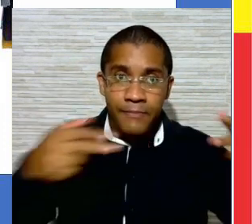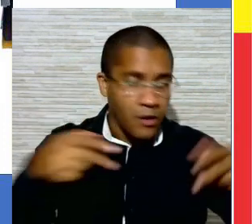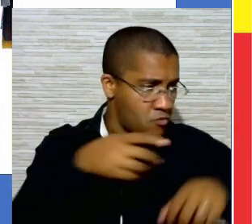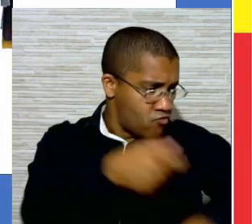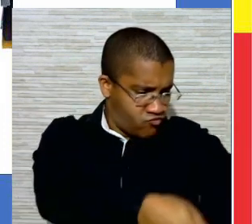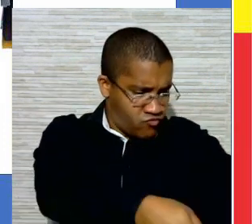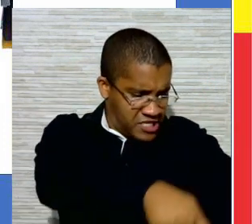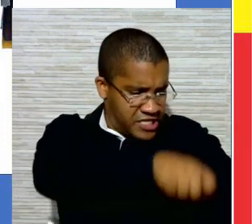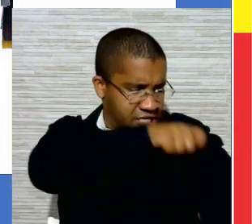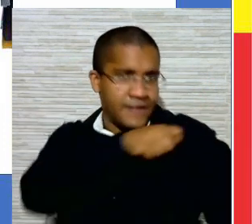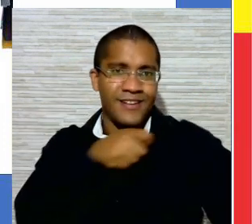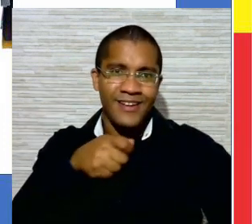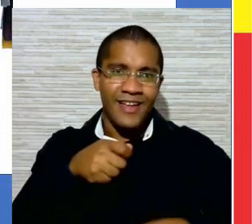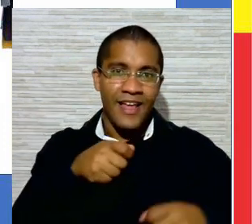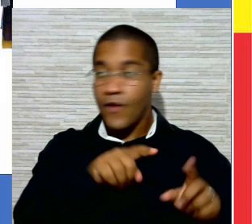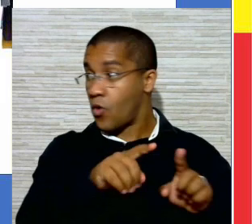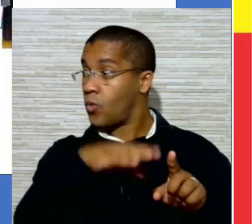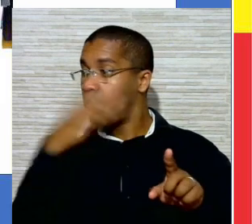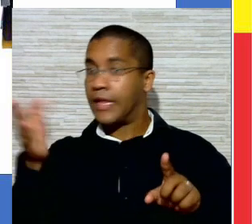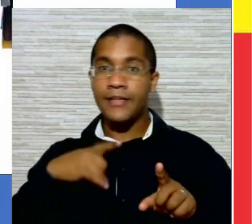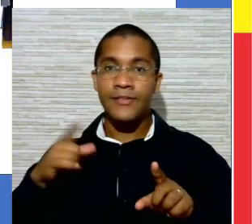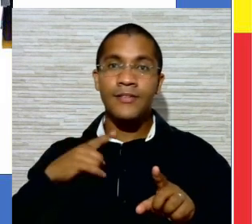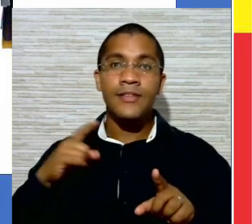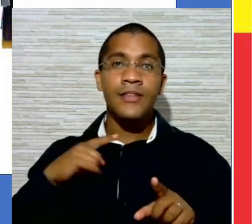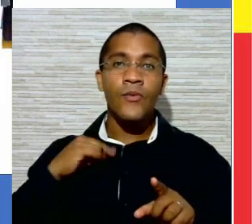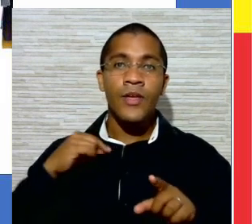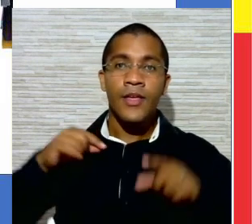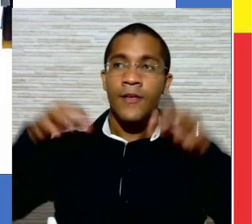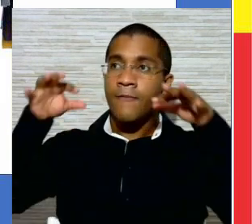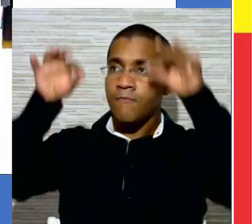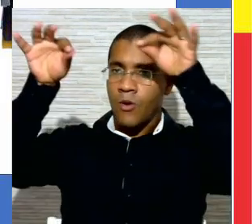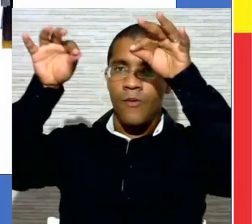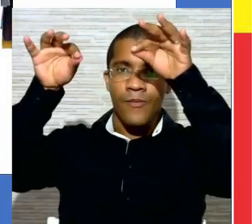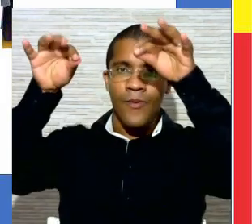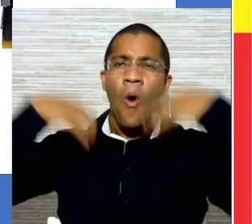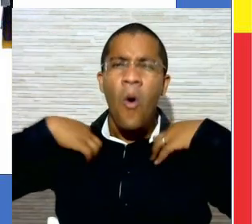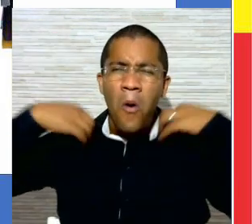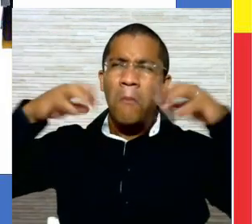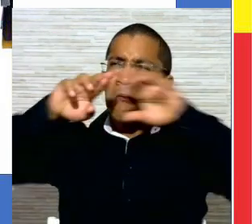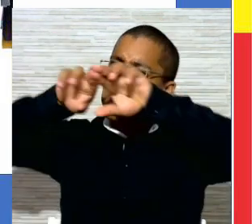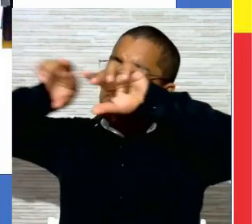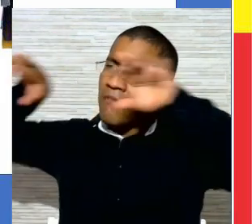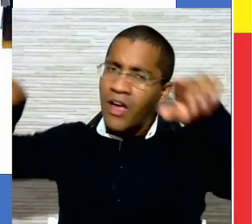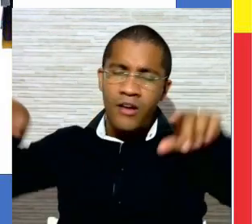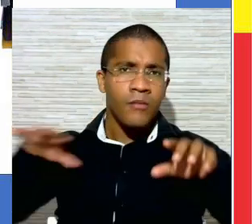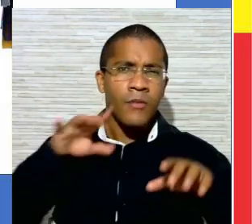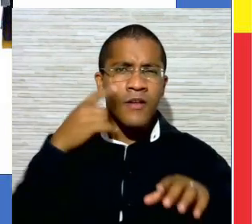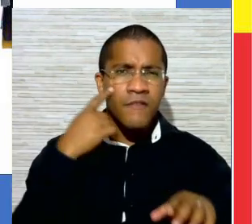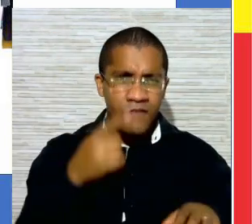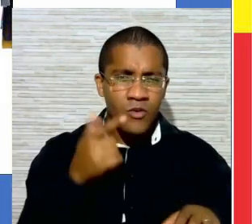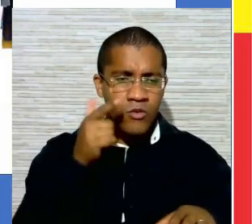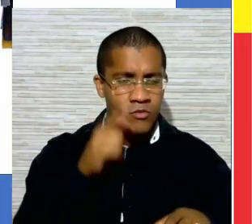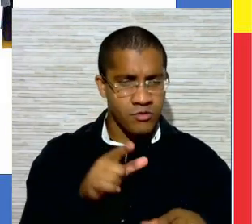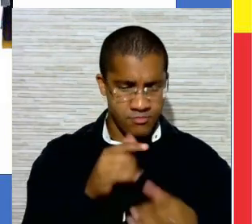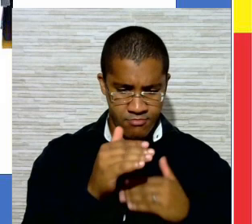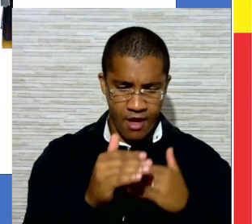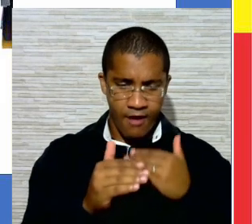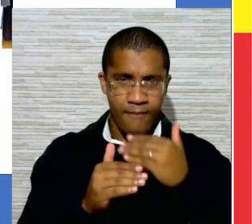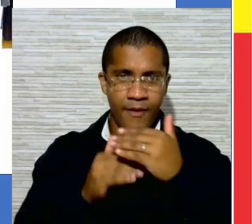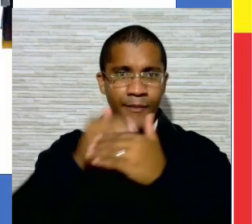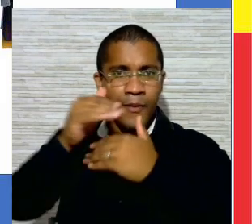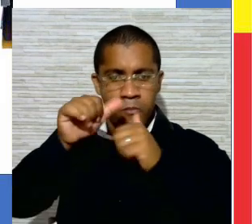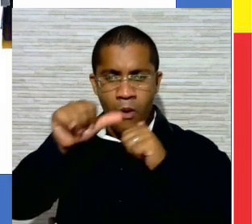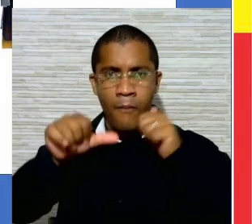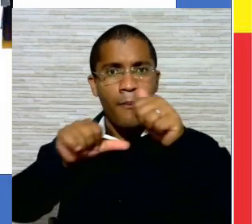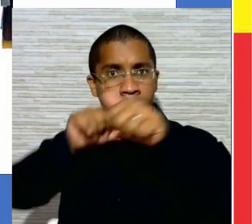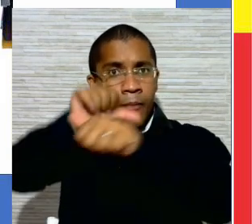você vê um cabide, né, cheio de roupas. Então você observa que existe aí um processo evolutivo, existe